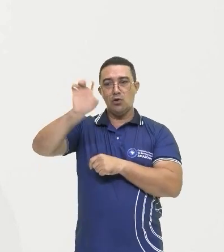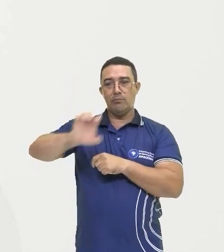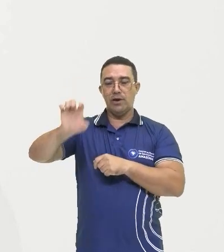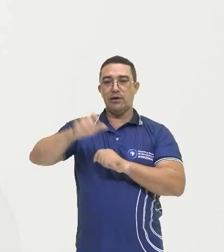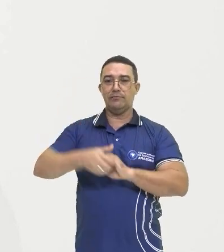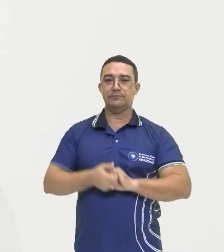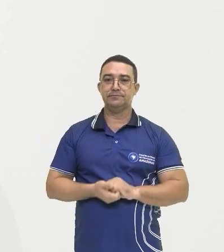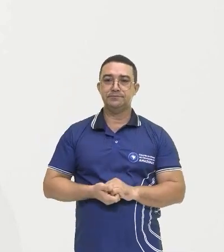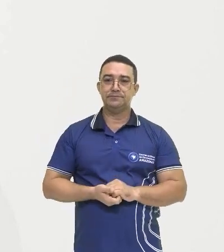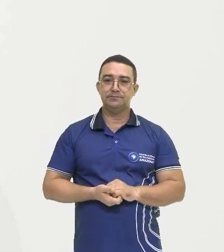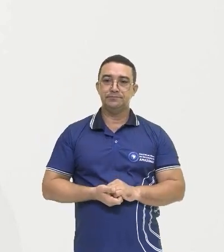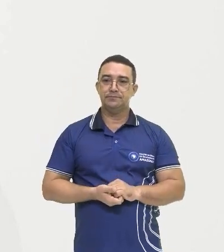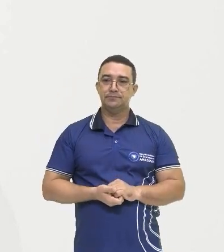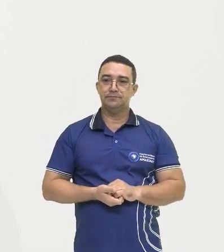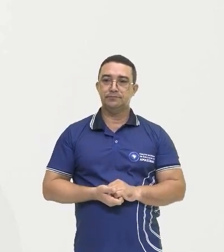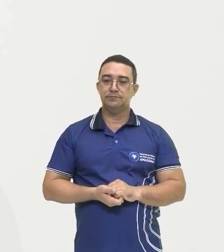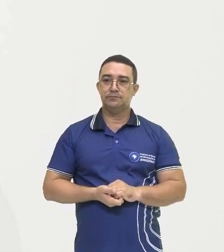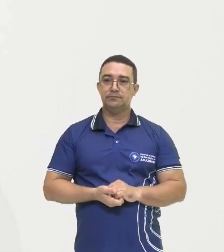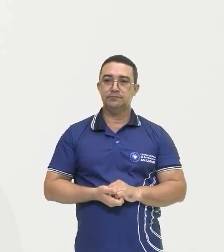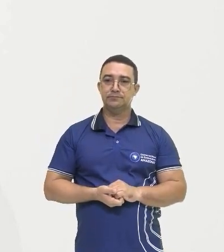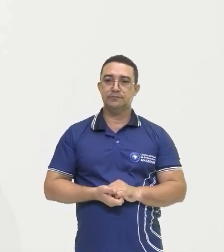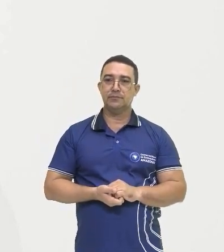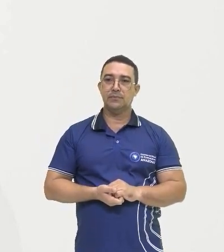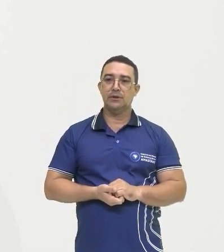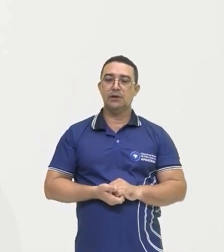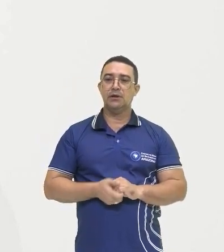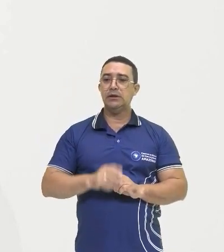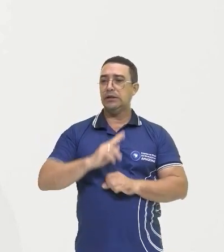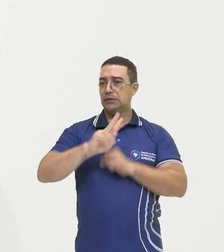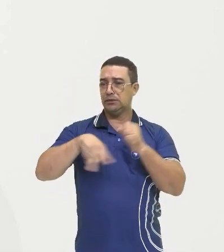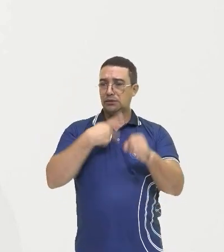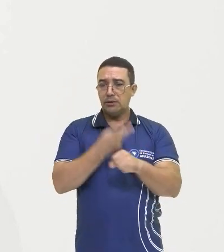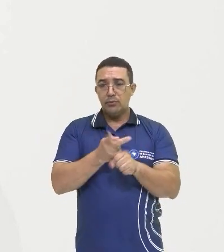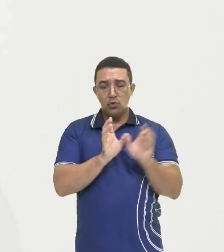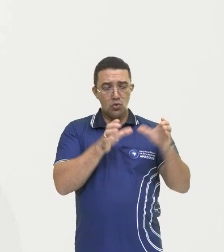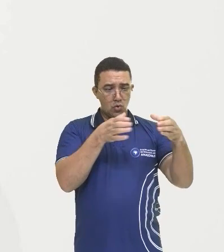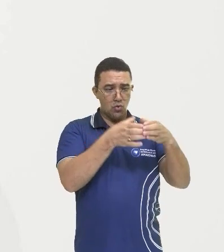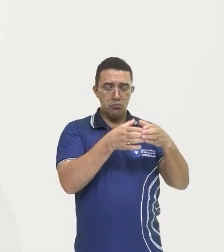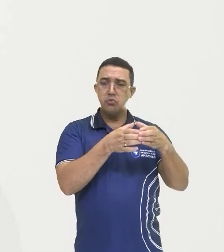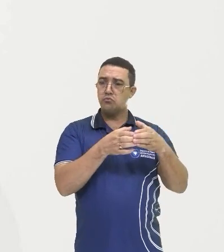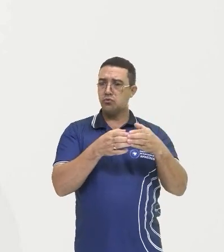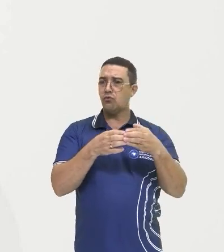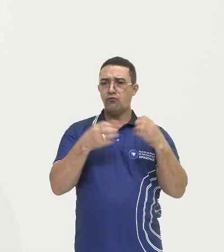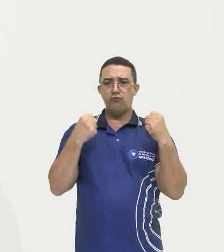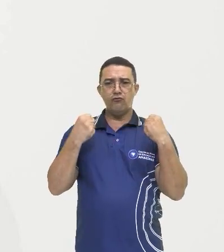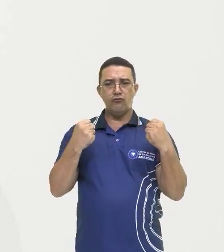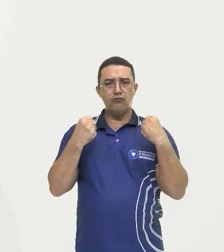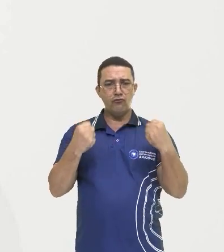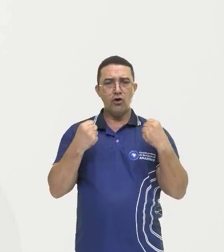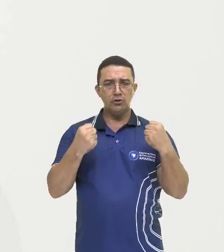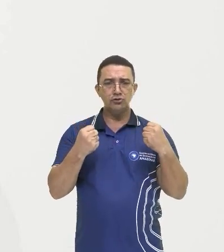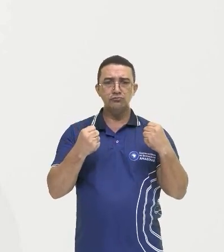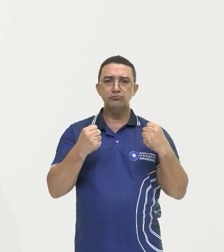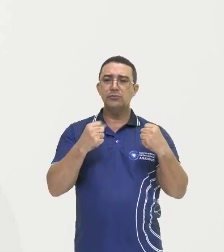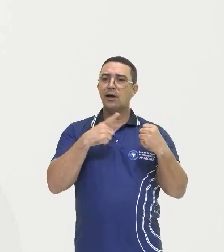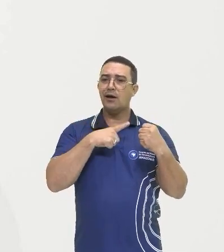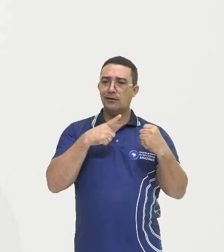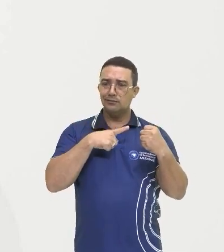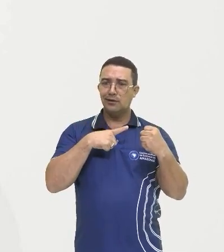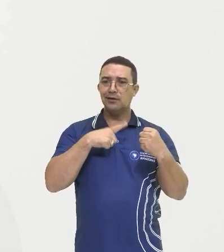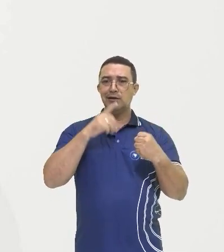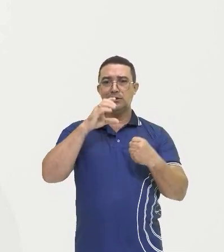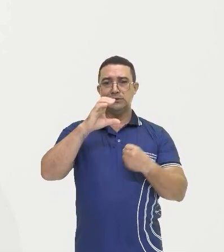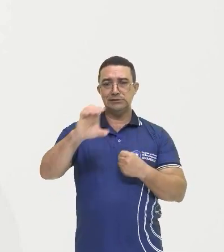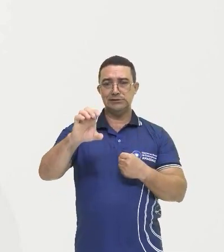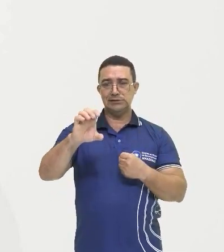Tudo bem? Origem e posteriormente o bloco ganhou força, e a gente vai ter a CEE, que na realidade